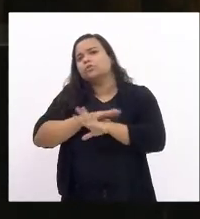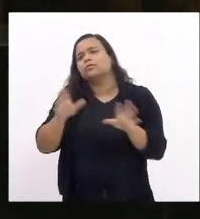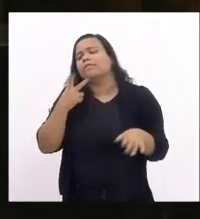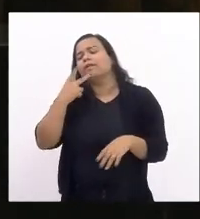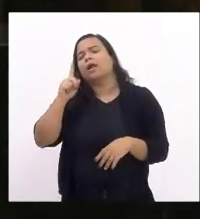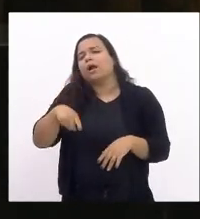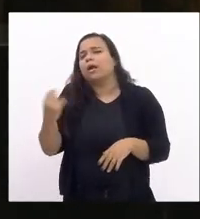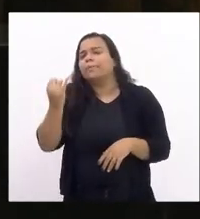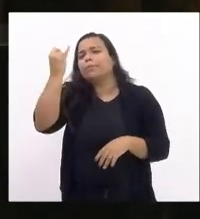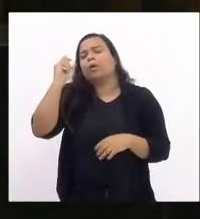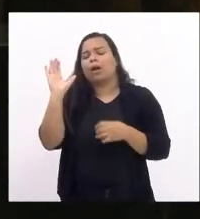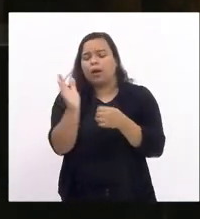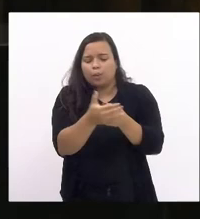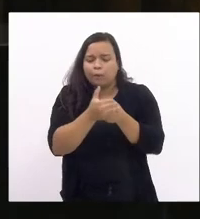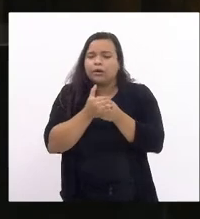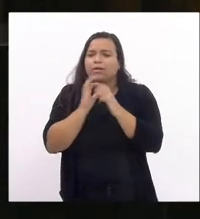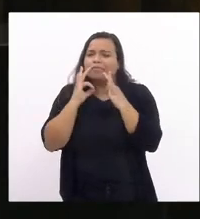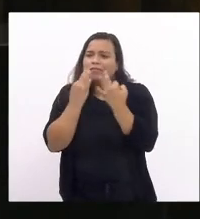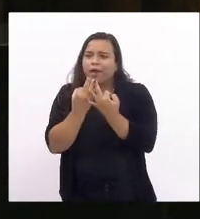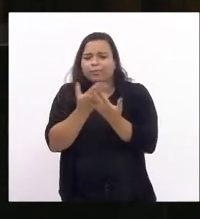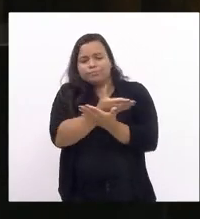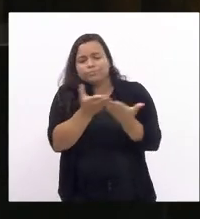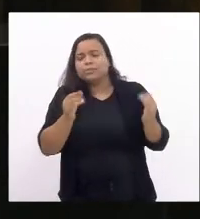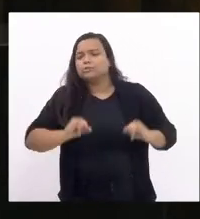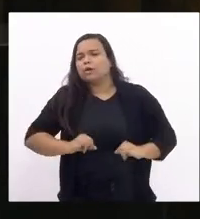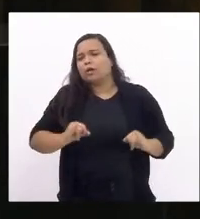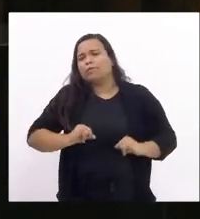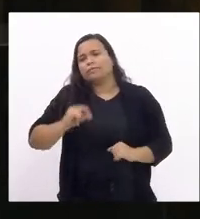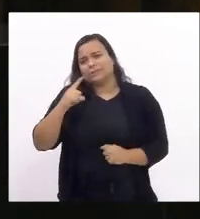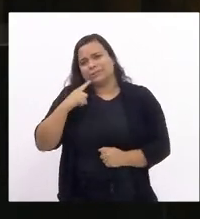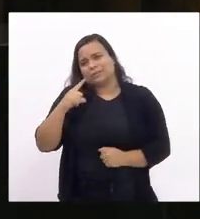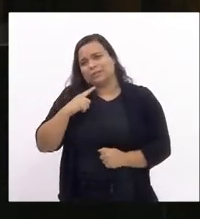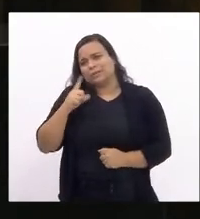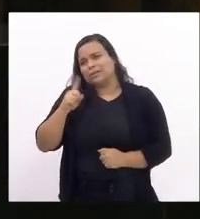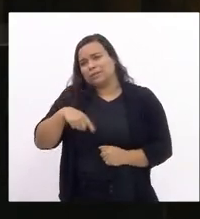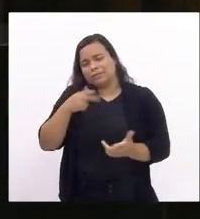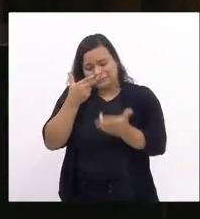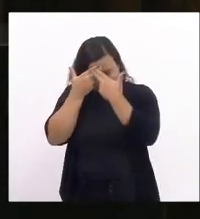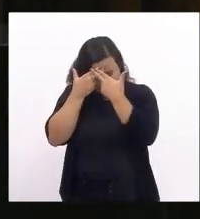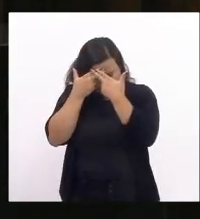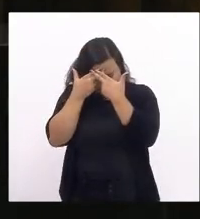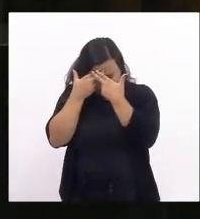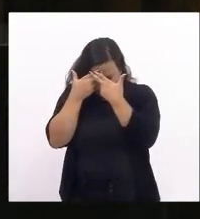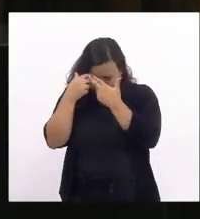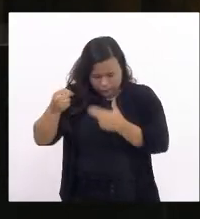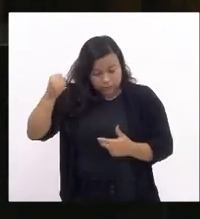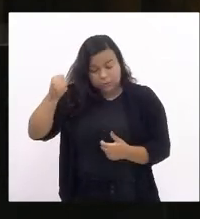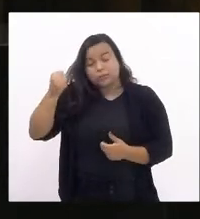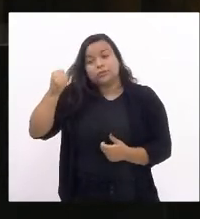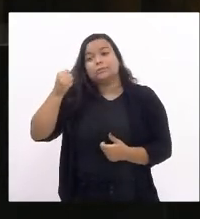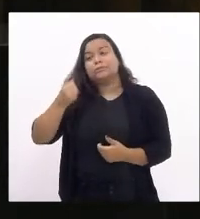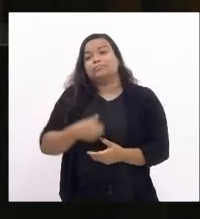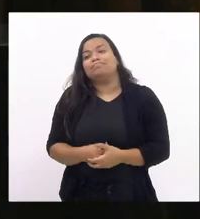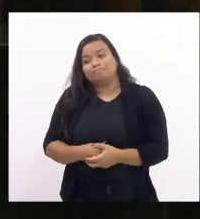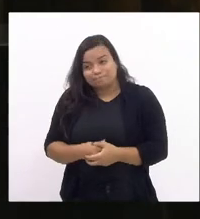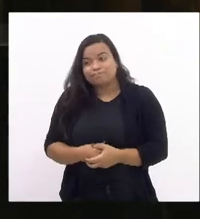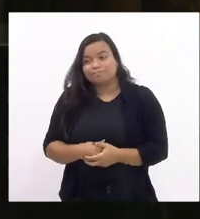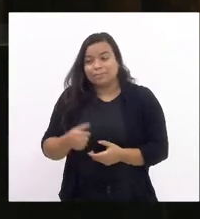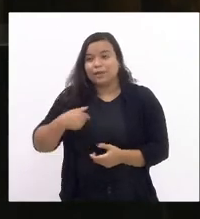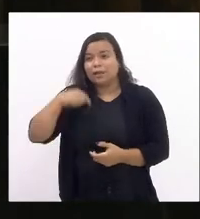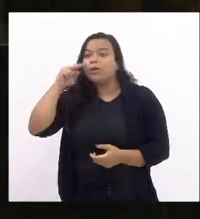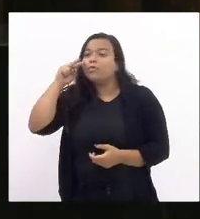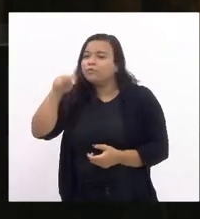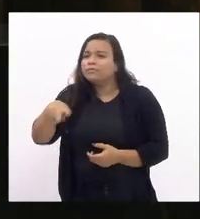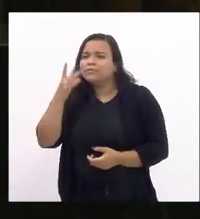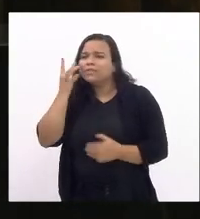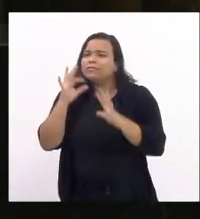importante o acolhimento a essas famílias que sofrem. É um trauma absurdo. Eu vi, presidenta,